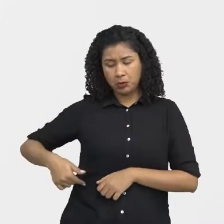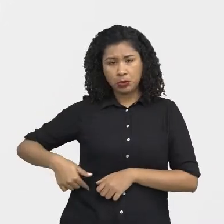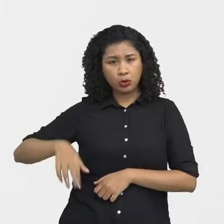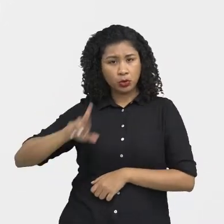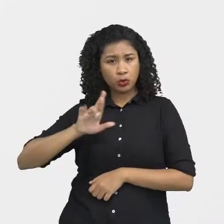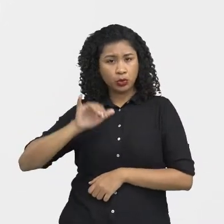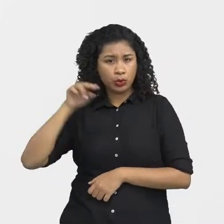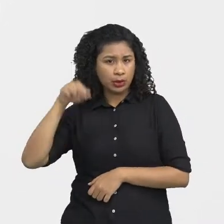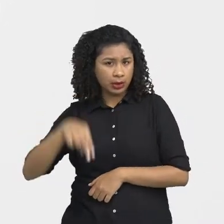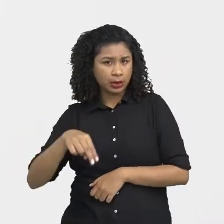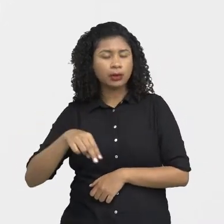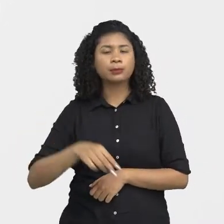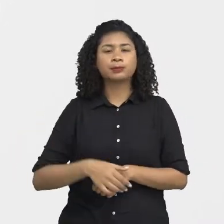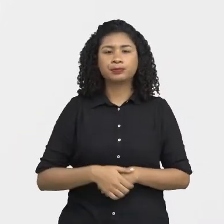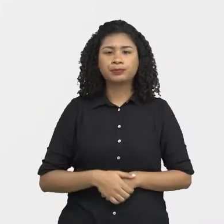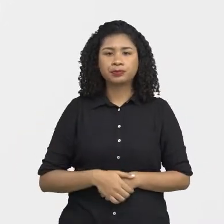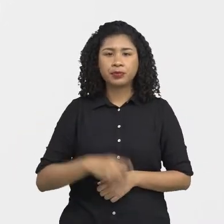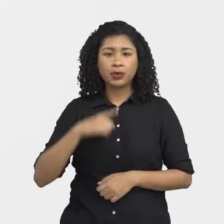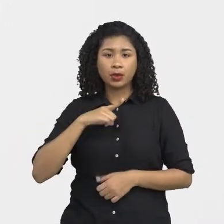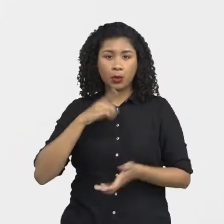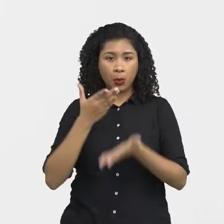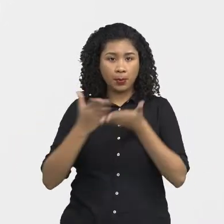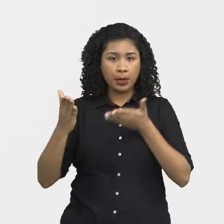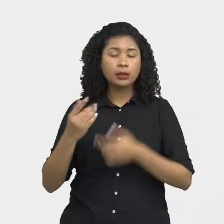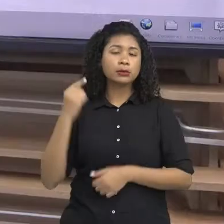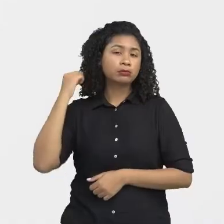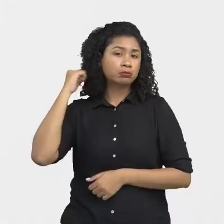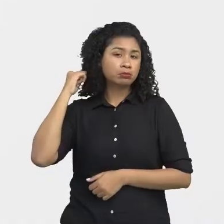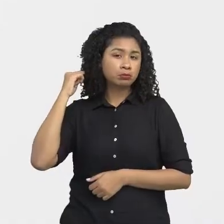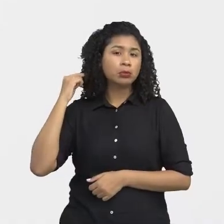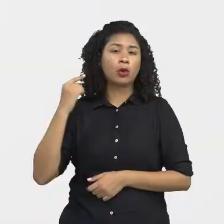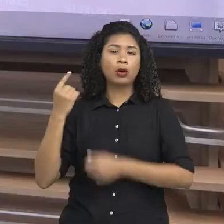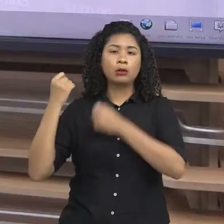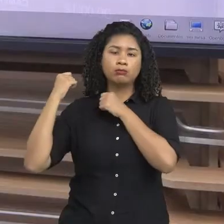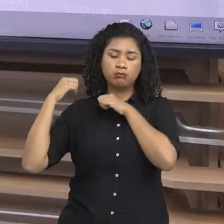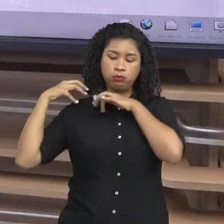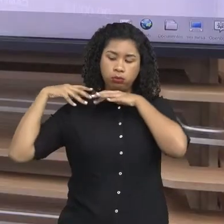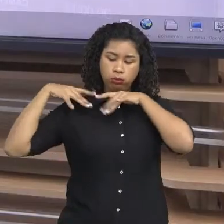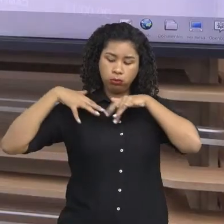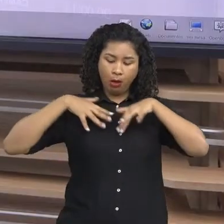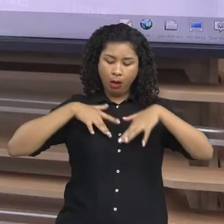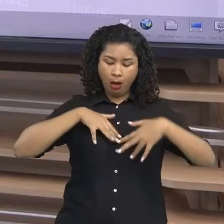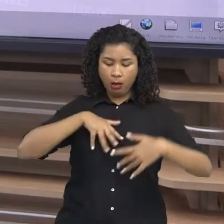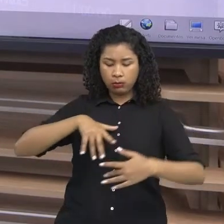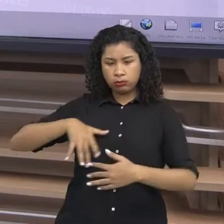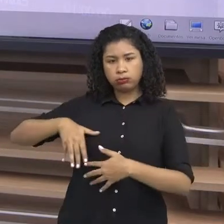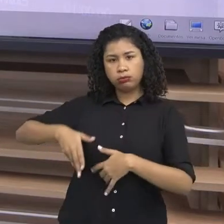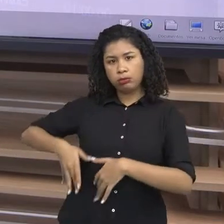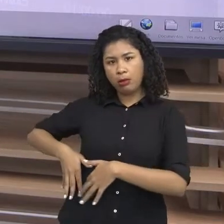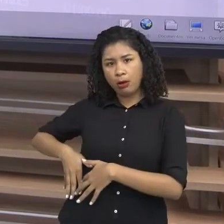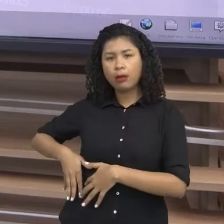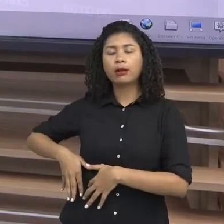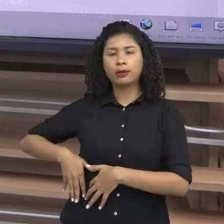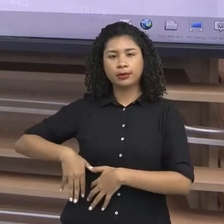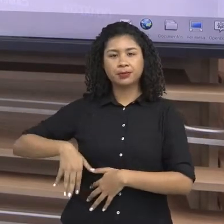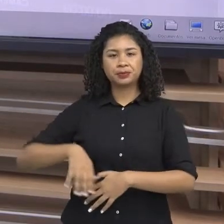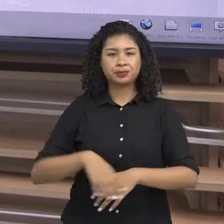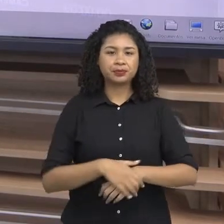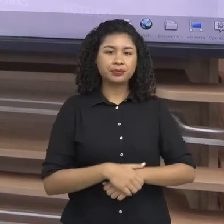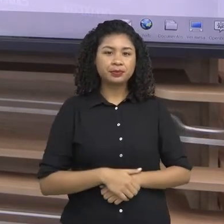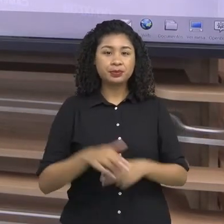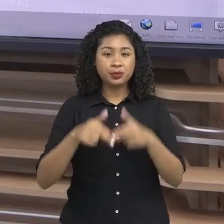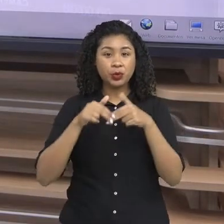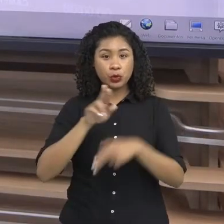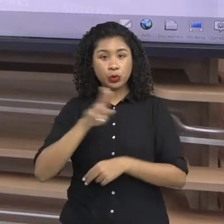lá no hipotálamo e ele é liberado pela hipófise, né? Aquela estrutura da hipófise que é chamada de